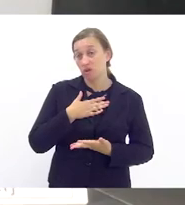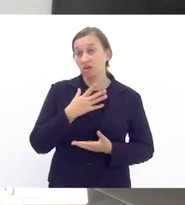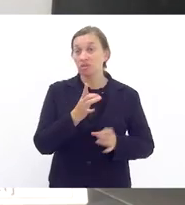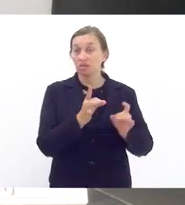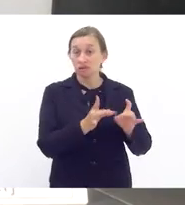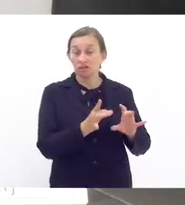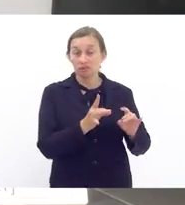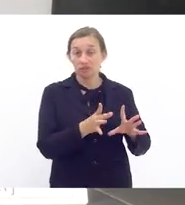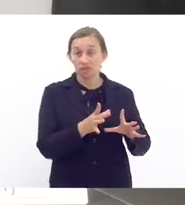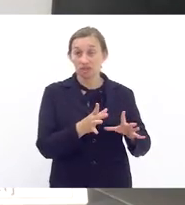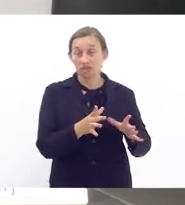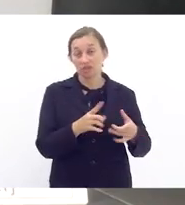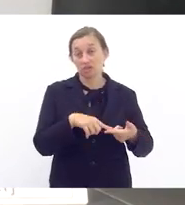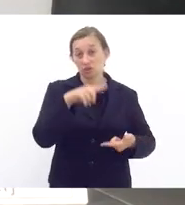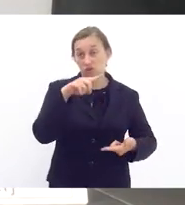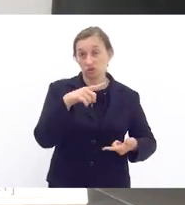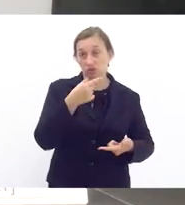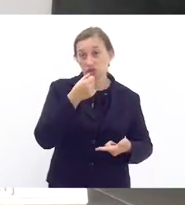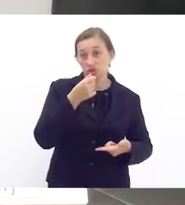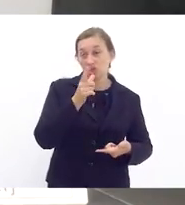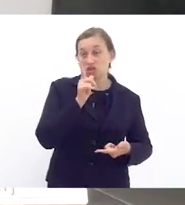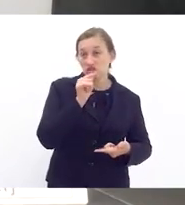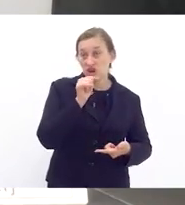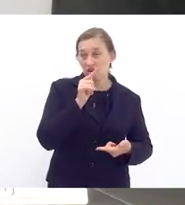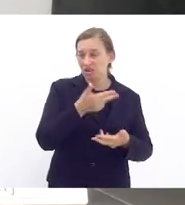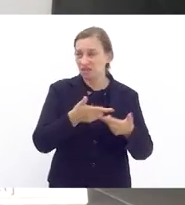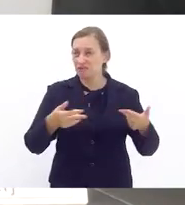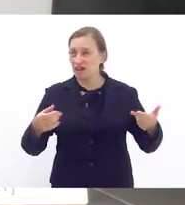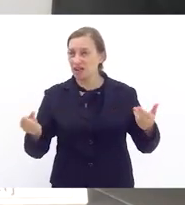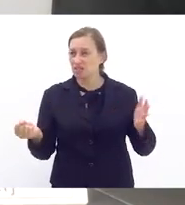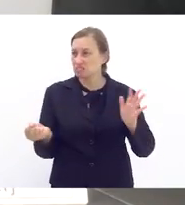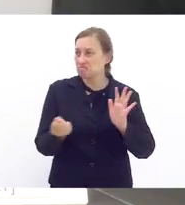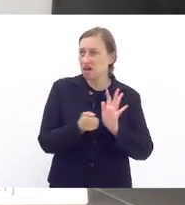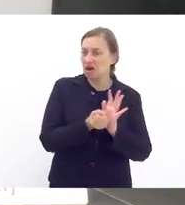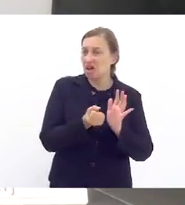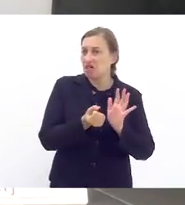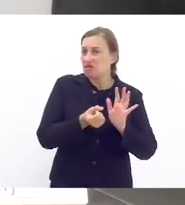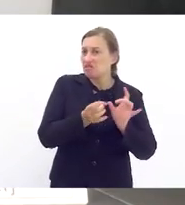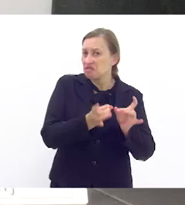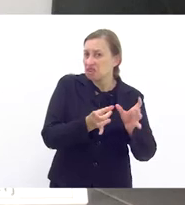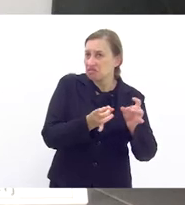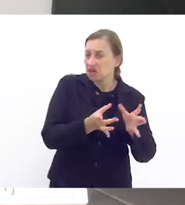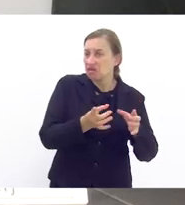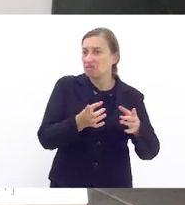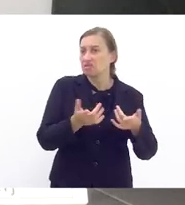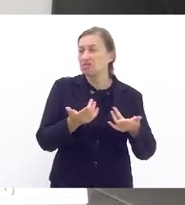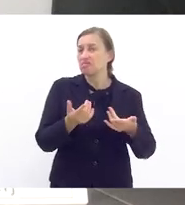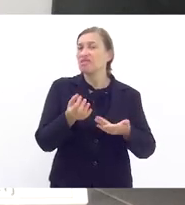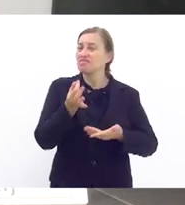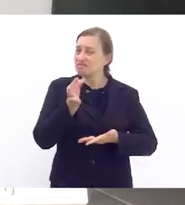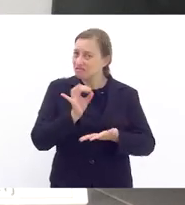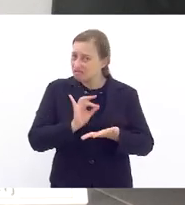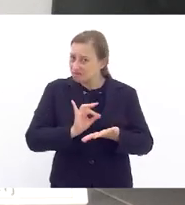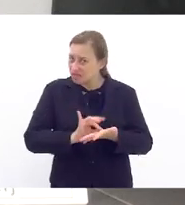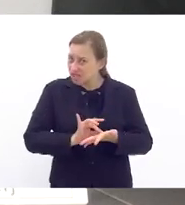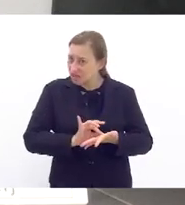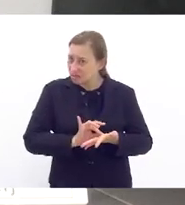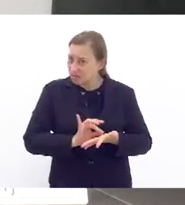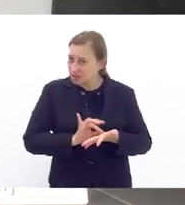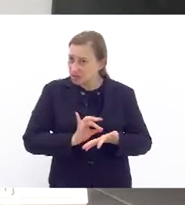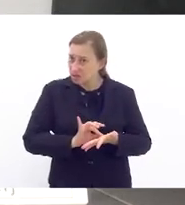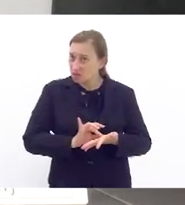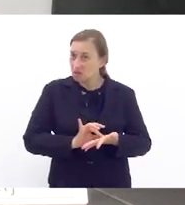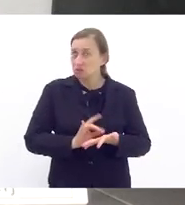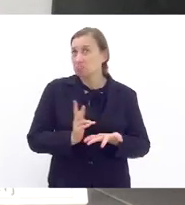que existe. Do comércio. Tem N marcas no Rio de Janeiro vendendo, e, sinceramente, a